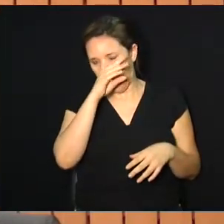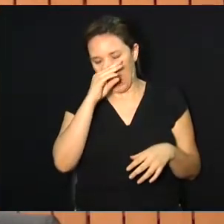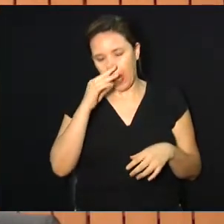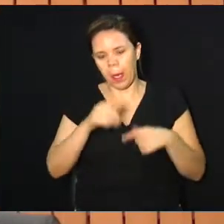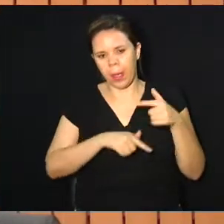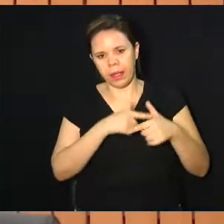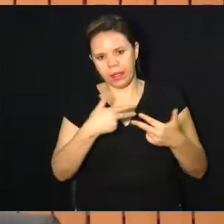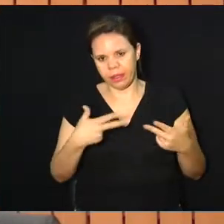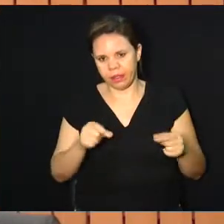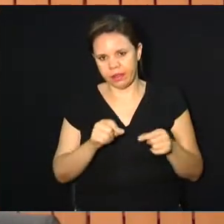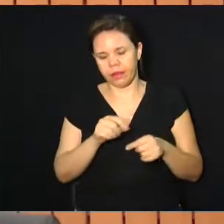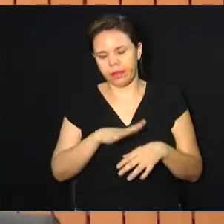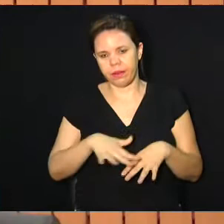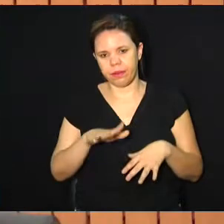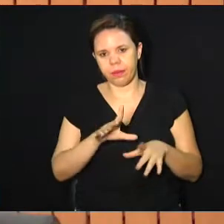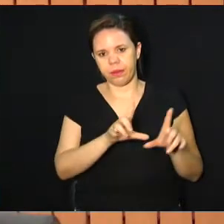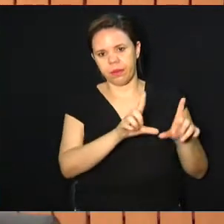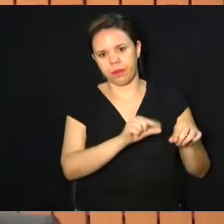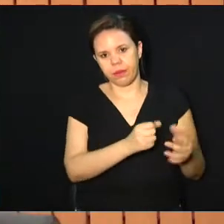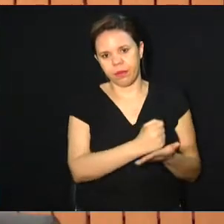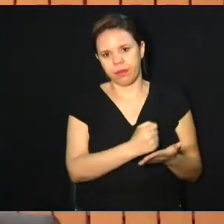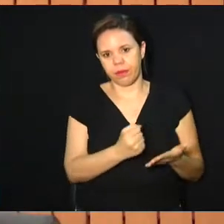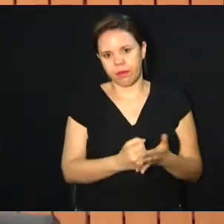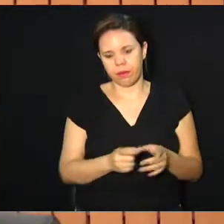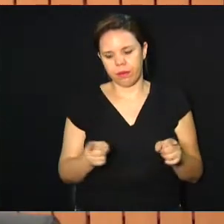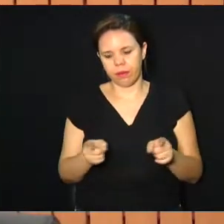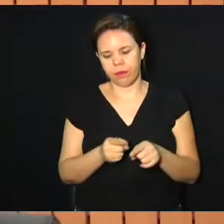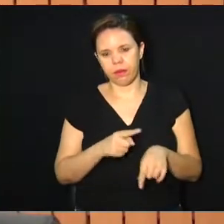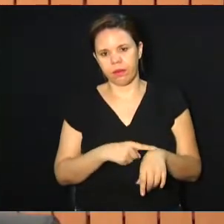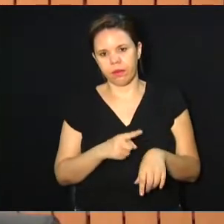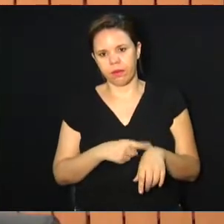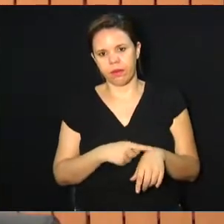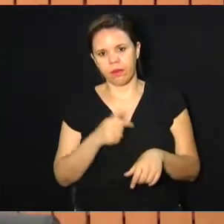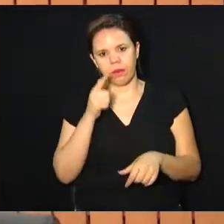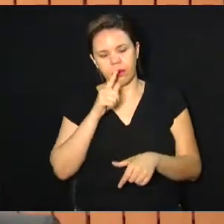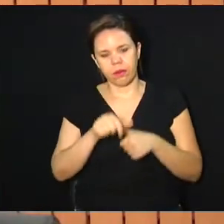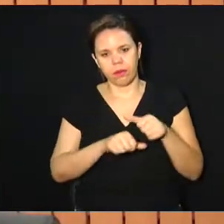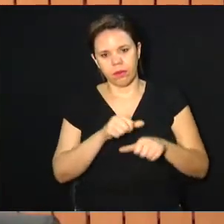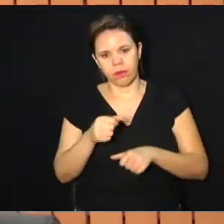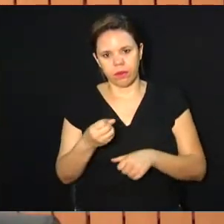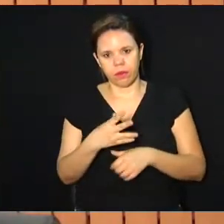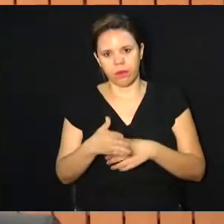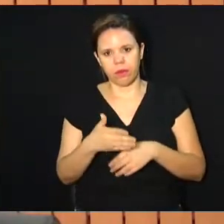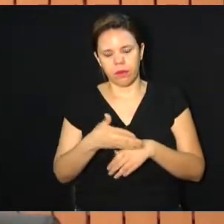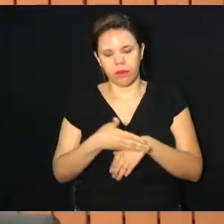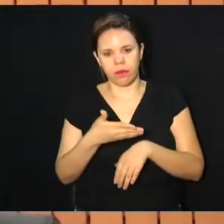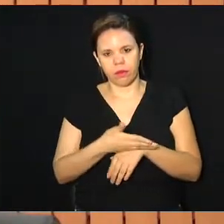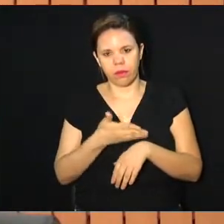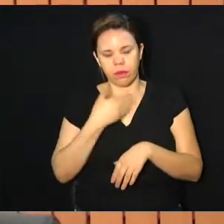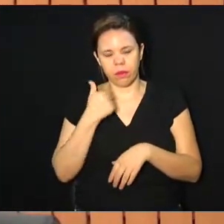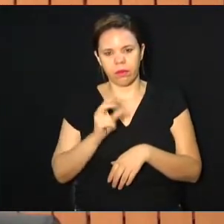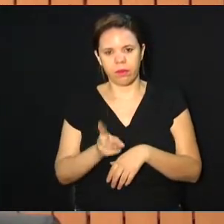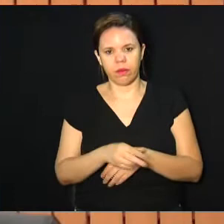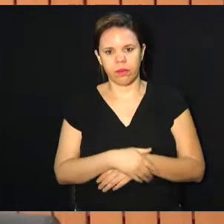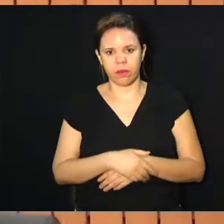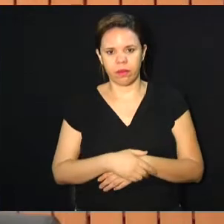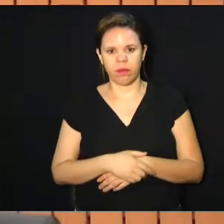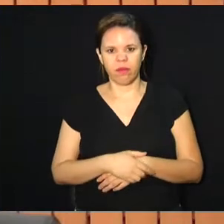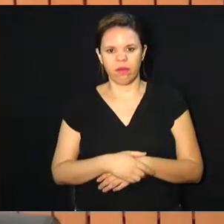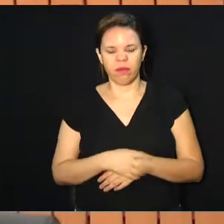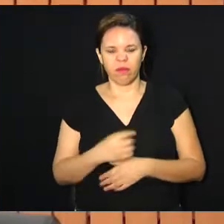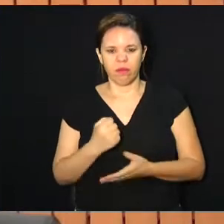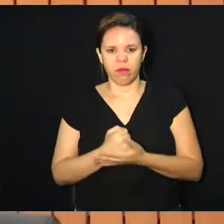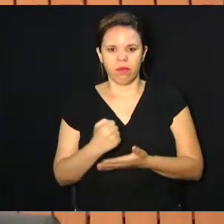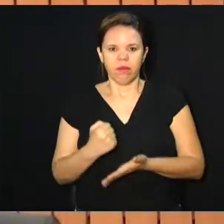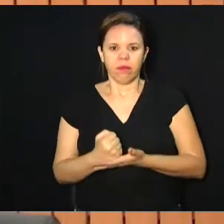você reduz o custo do contrato, faz contratos menores, mais curtos, que você consegue renovar com mais frequência e melhorar com mais frequência também, né? Então, lá os contratos